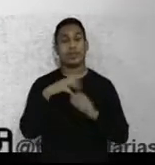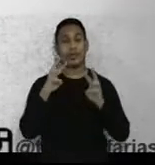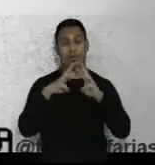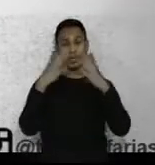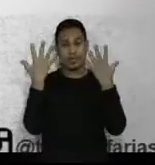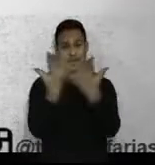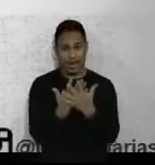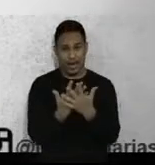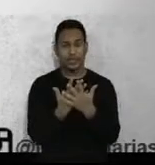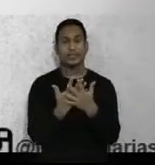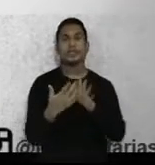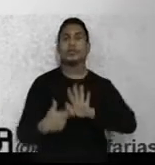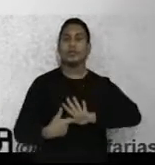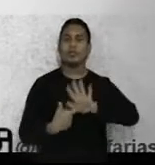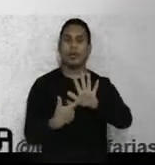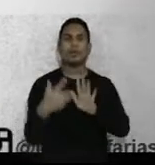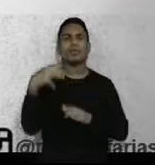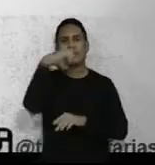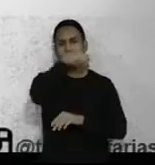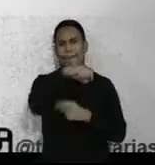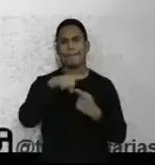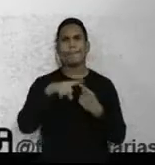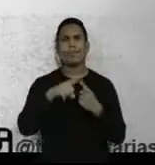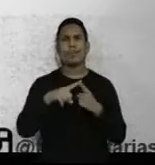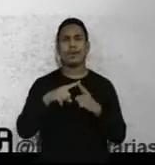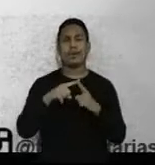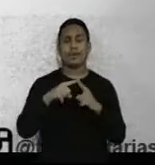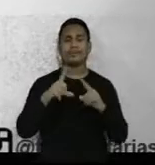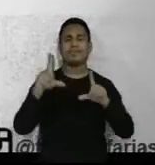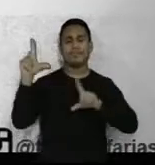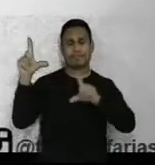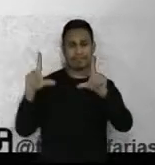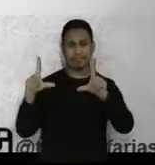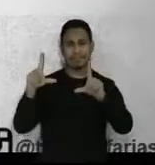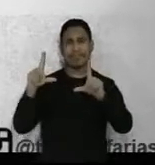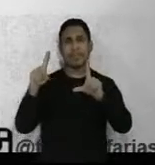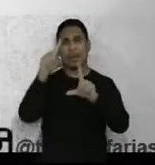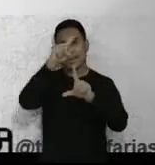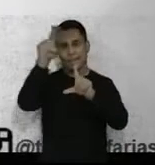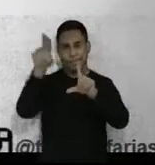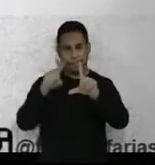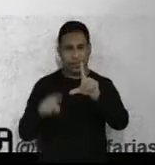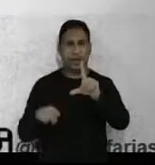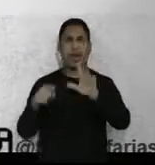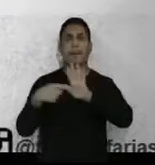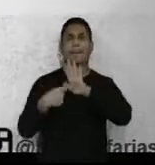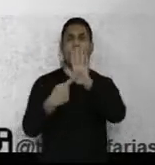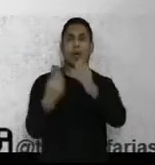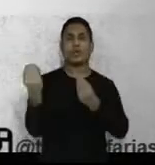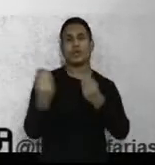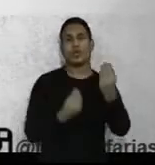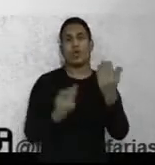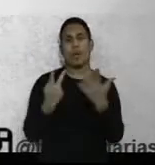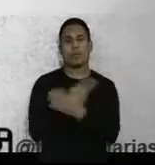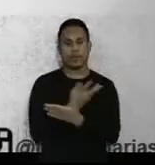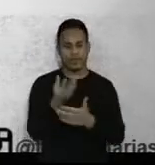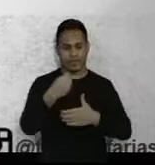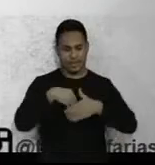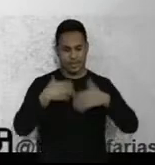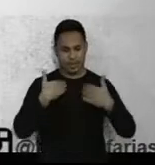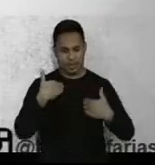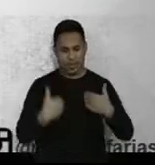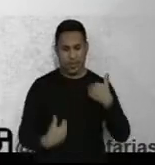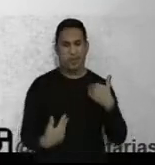porque esse esquema, na verdade, ele só mostra a nossa metabolização do nitrato até ele chegar ao óxido nítrico e a gente poder ter